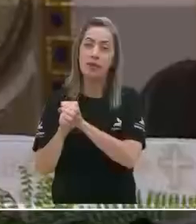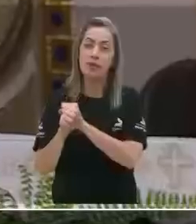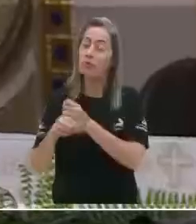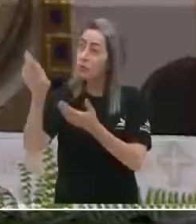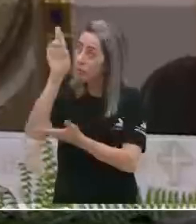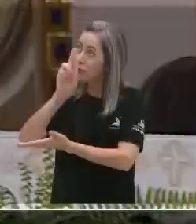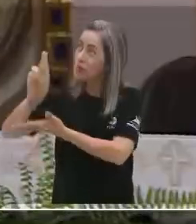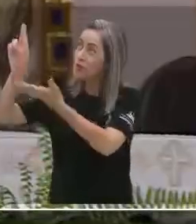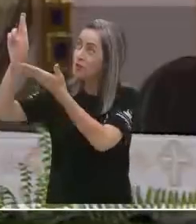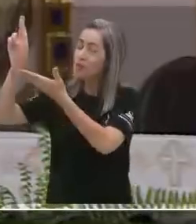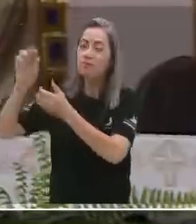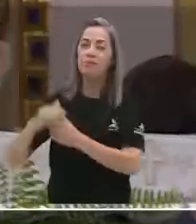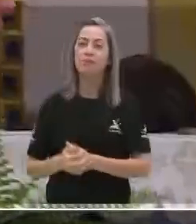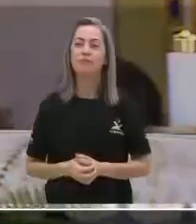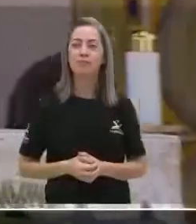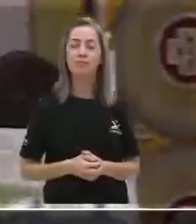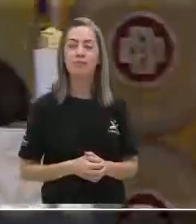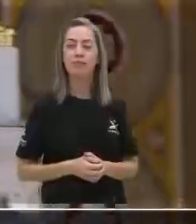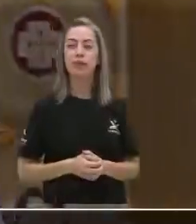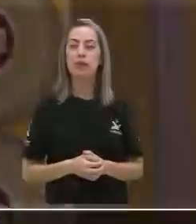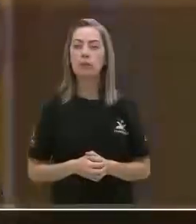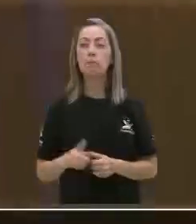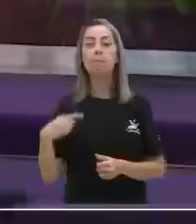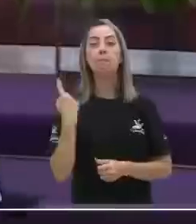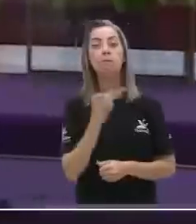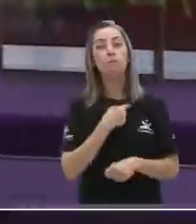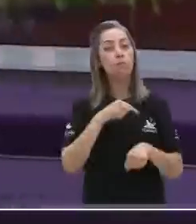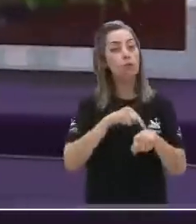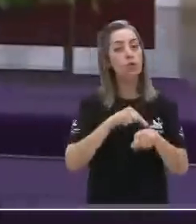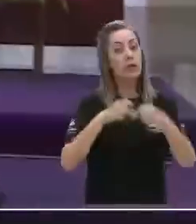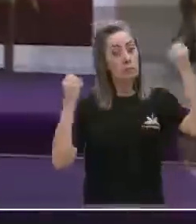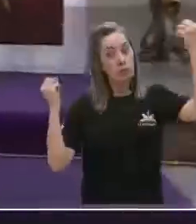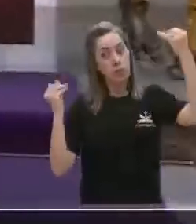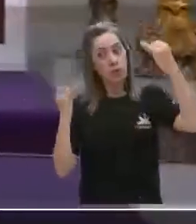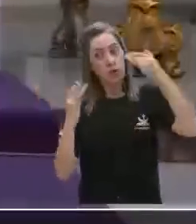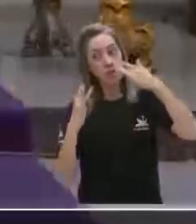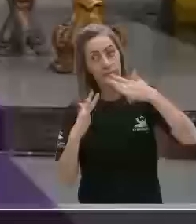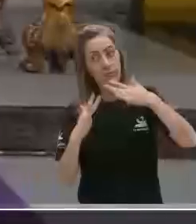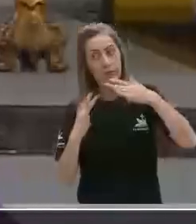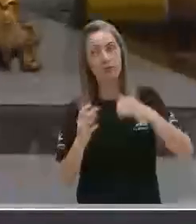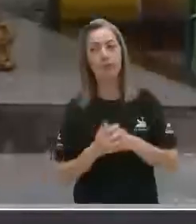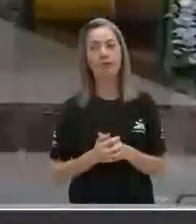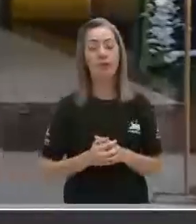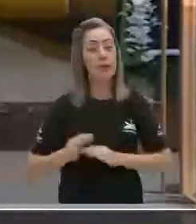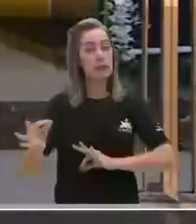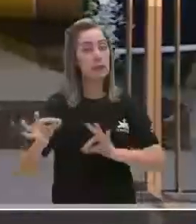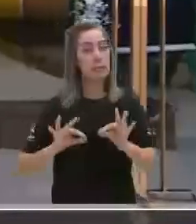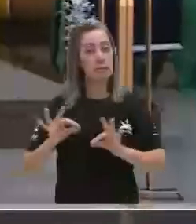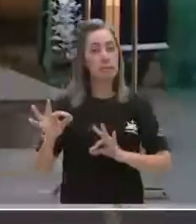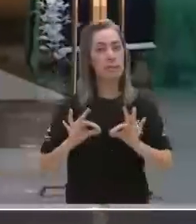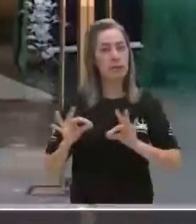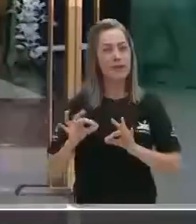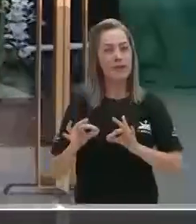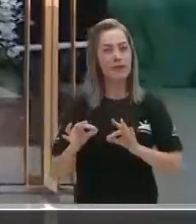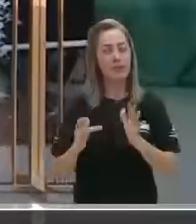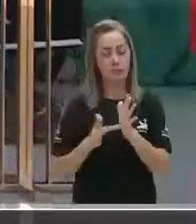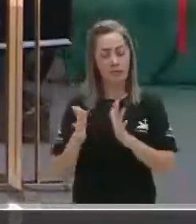Senhor. Estamos no tempo do Advento, esta preparação para o